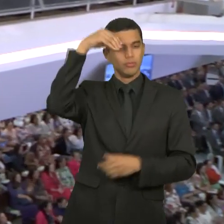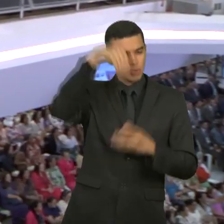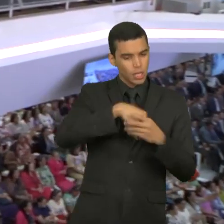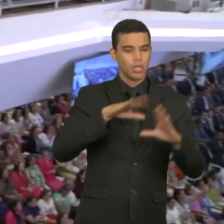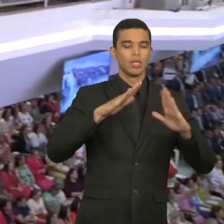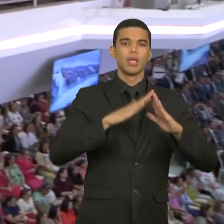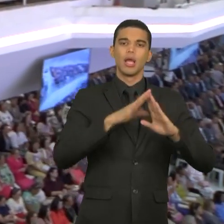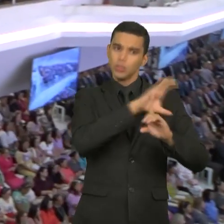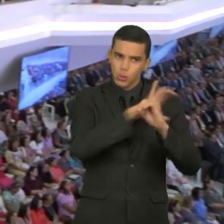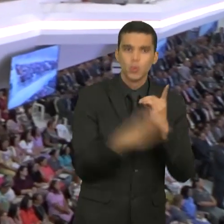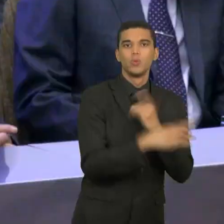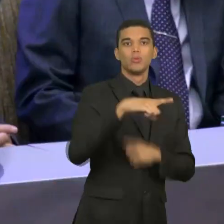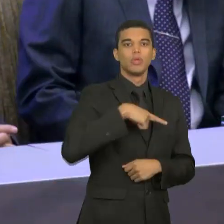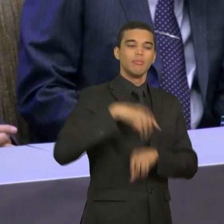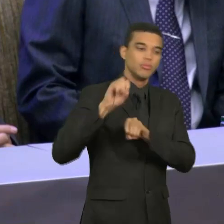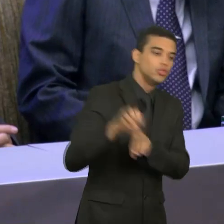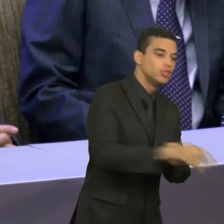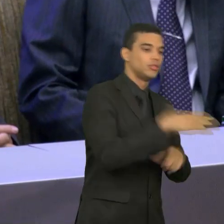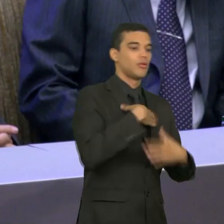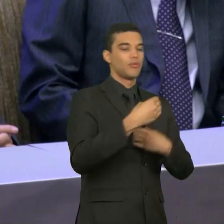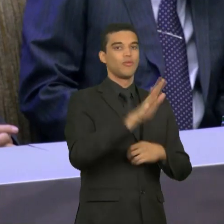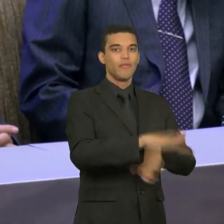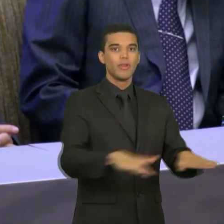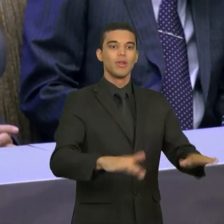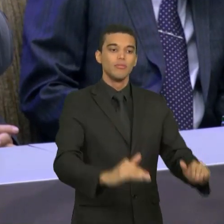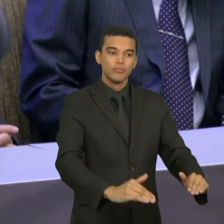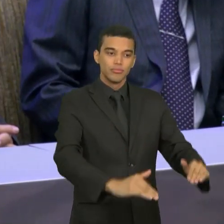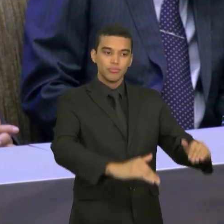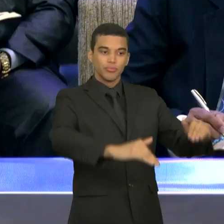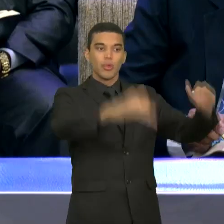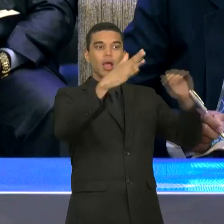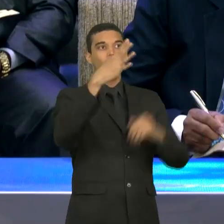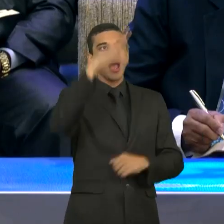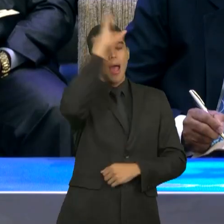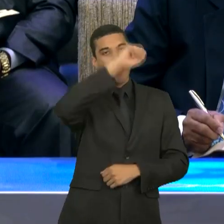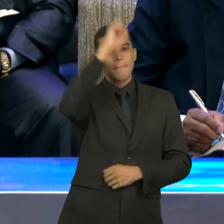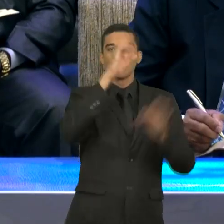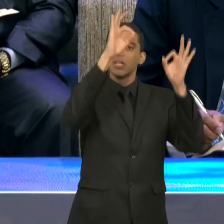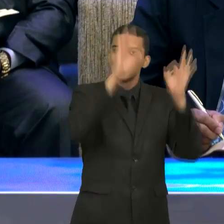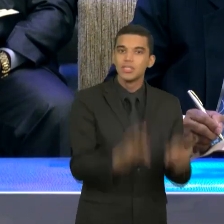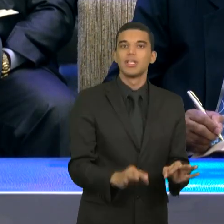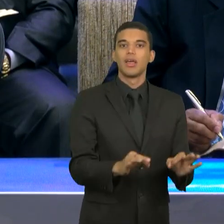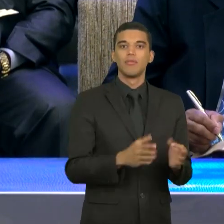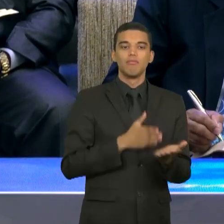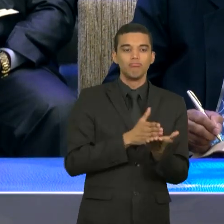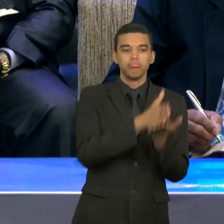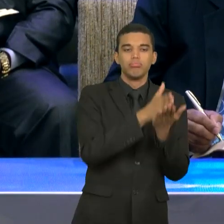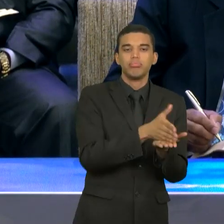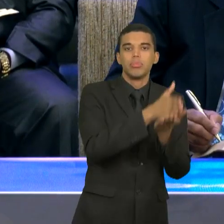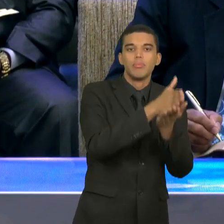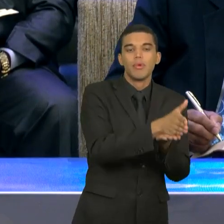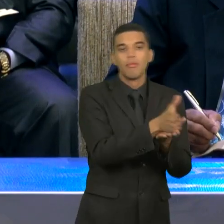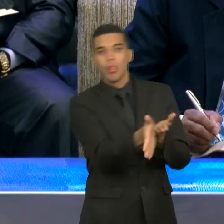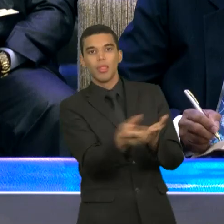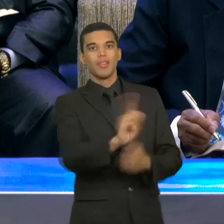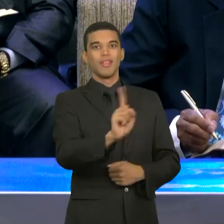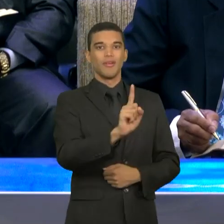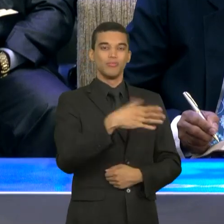casa ensina a criança no caminho que deve andar porque depois que ela crescer ela não se